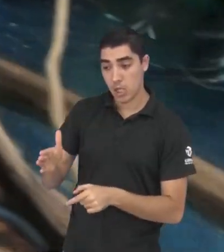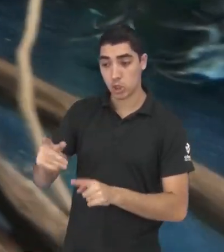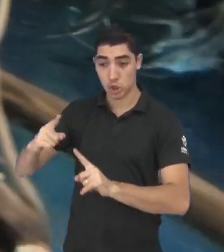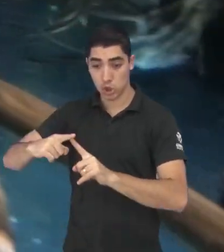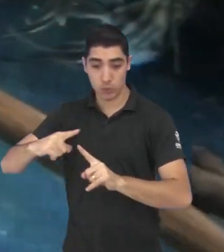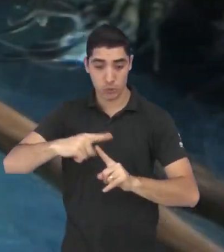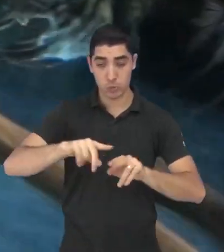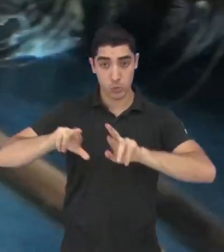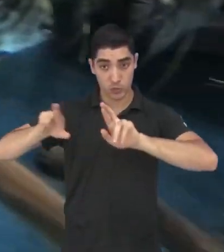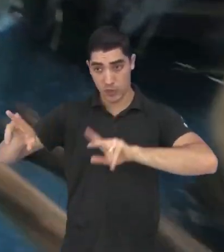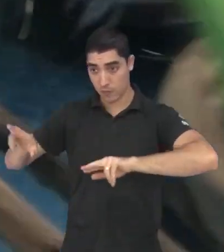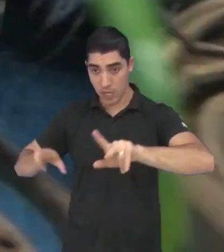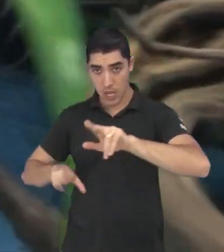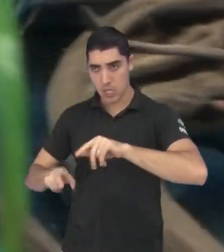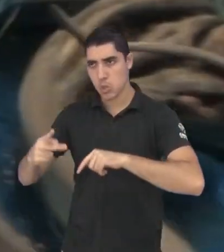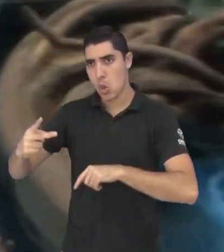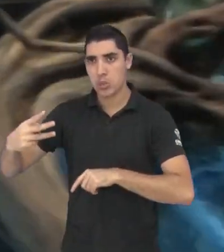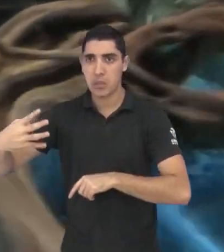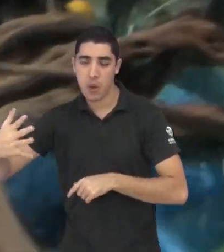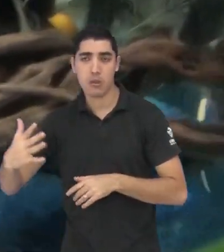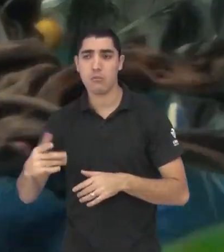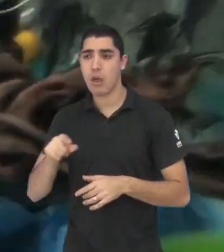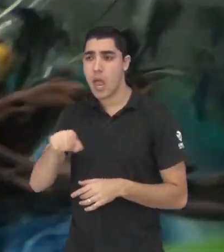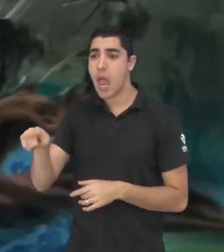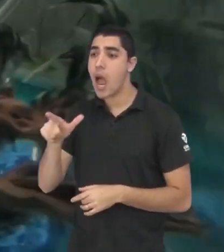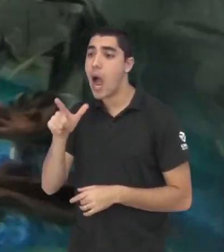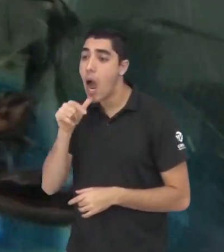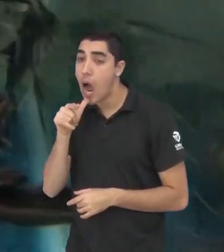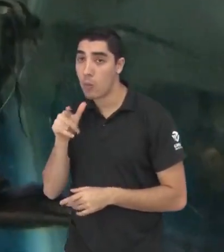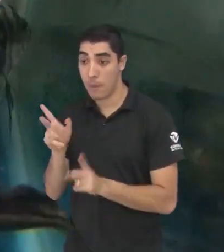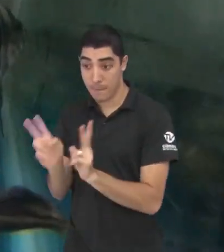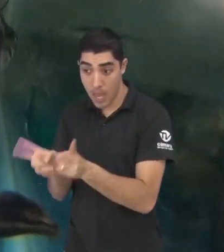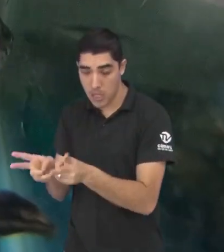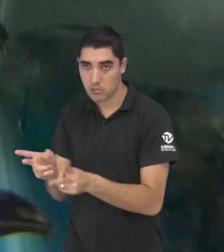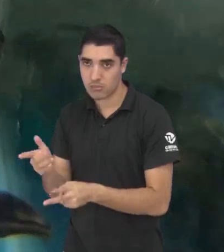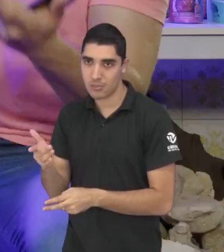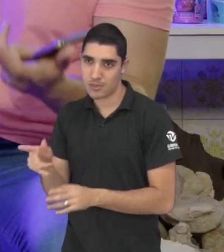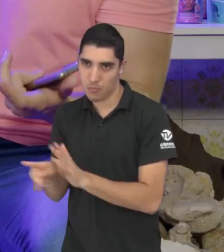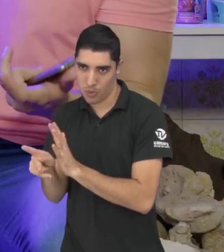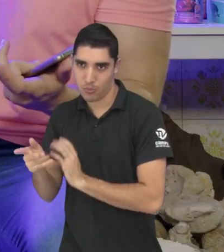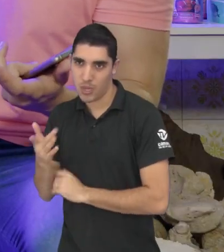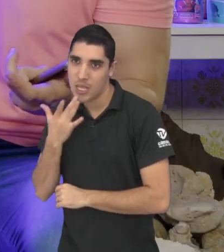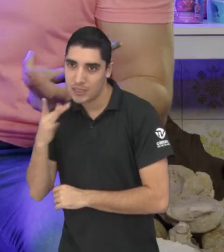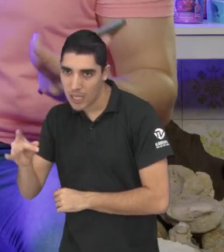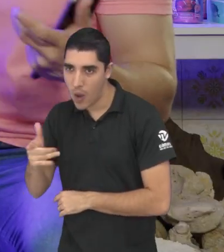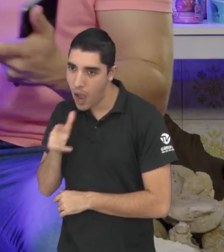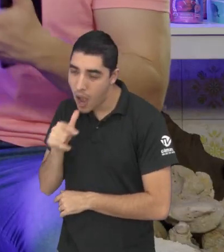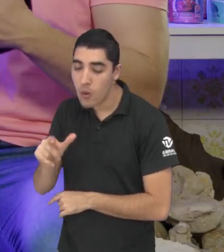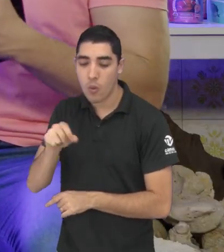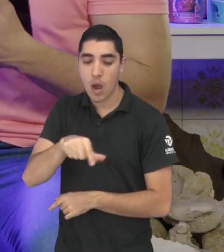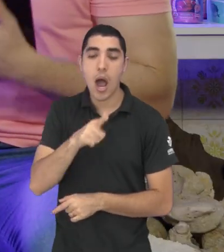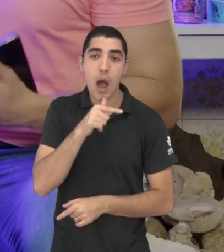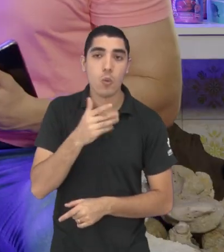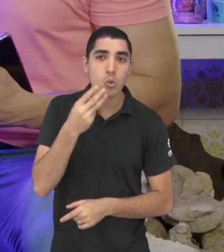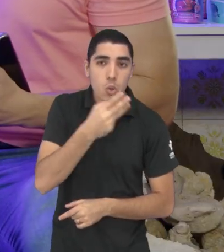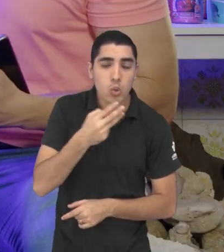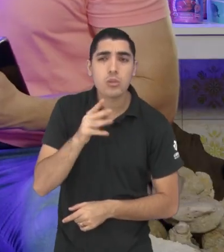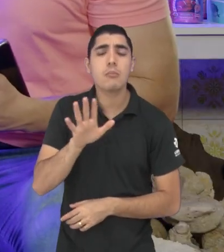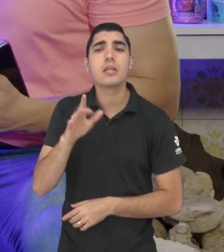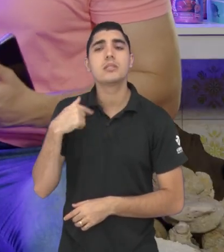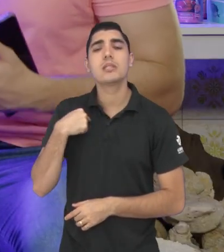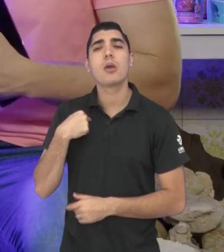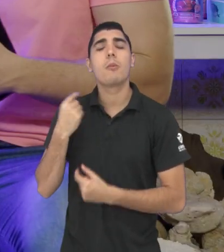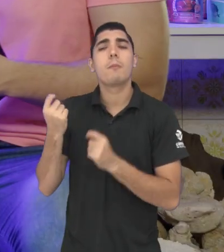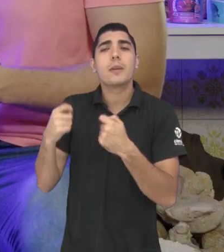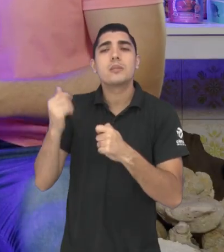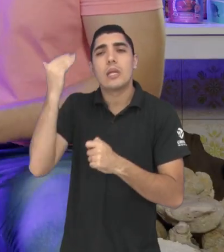as duas ou mais, né, são de água salgada ou as duas ou mais são de água doce, o que eu preciso levar em